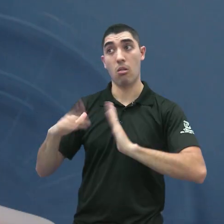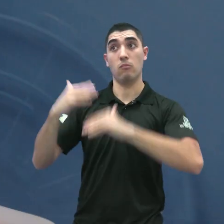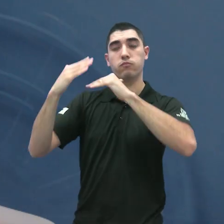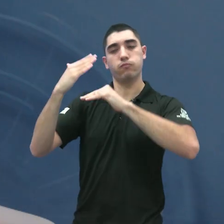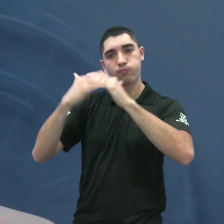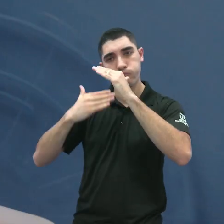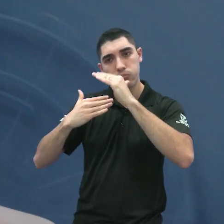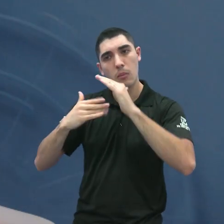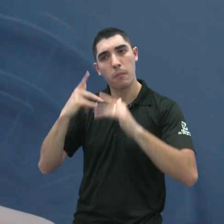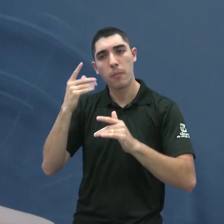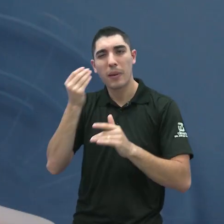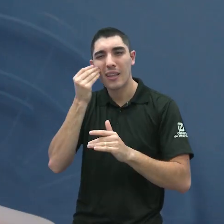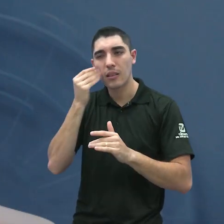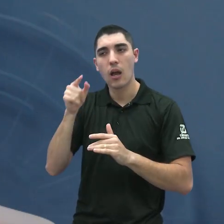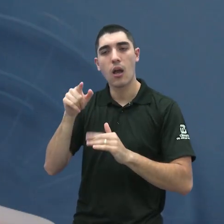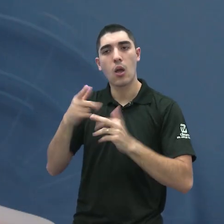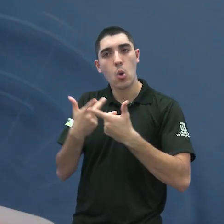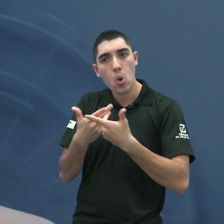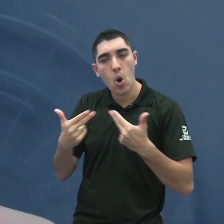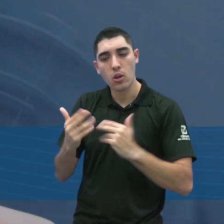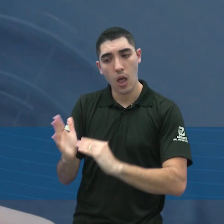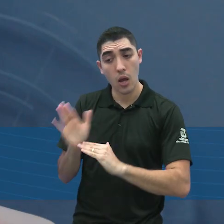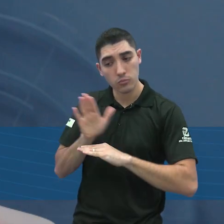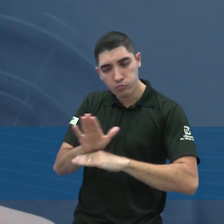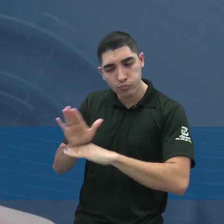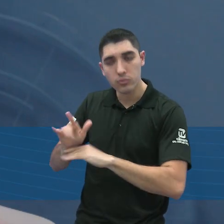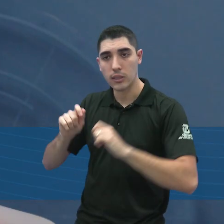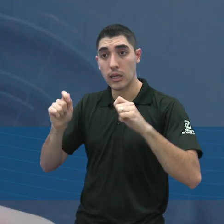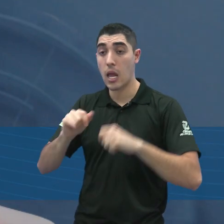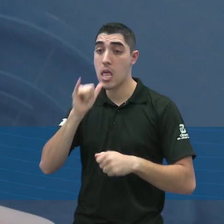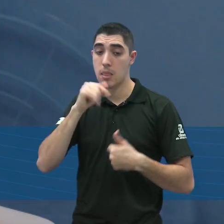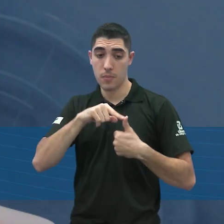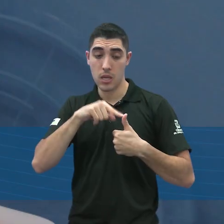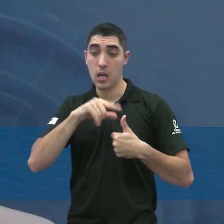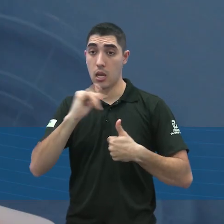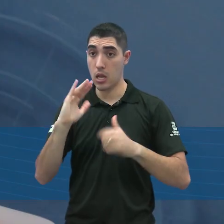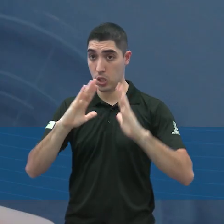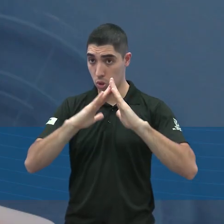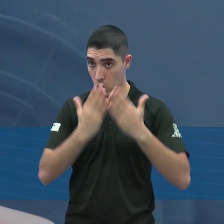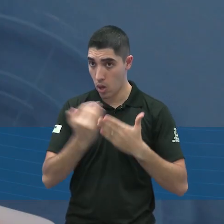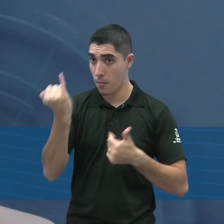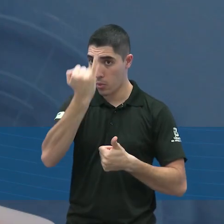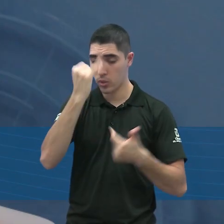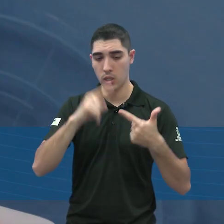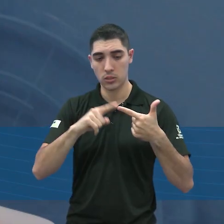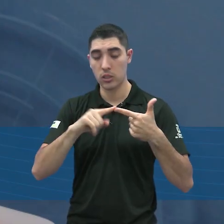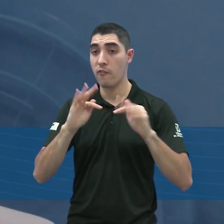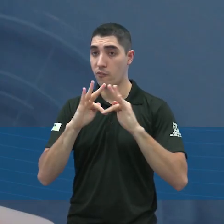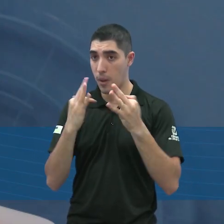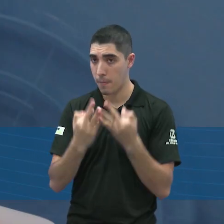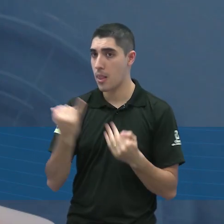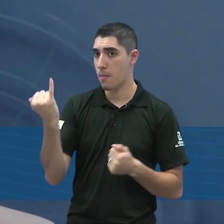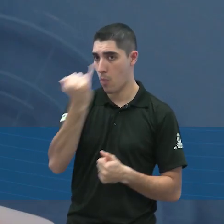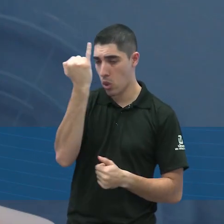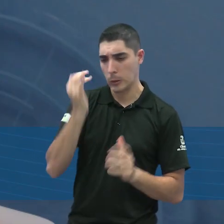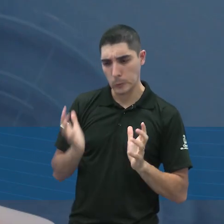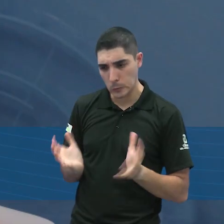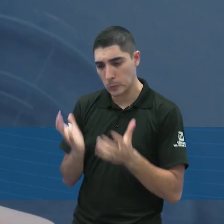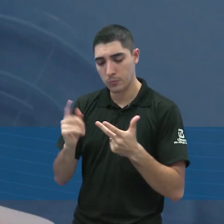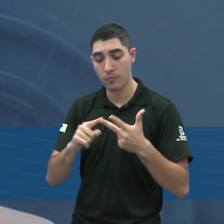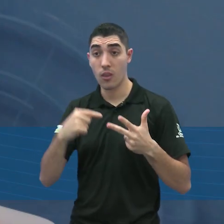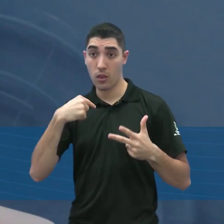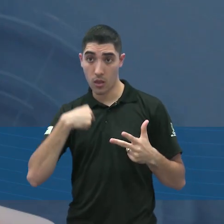é muito complexa, são muitos fatores que podem contribuir. A escola tem um papel importante, as famílias têm um